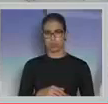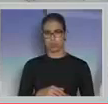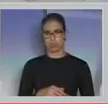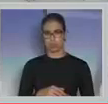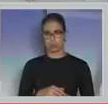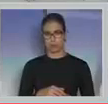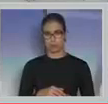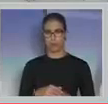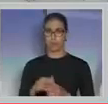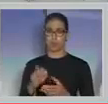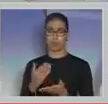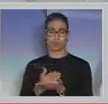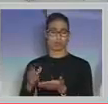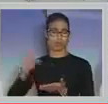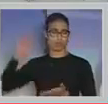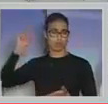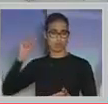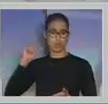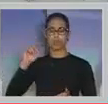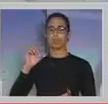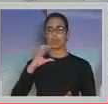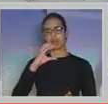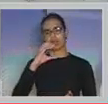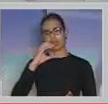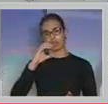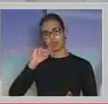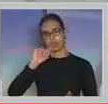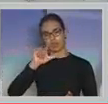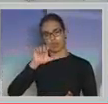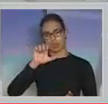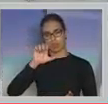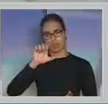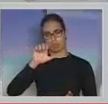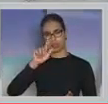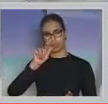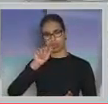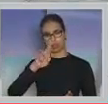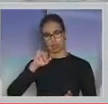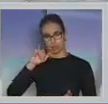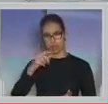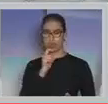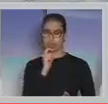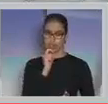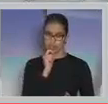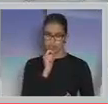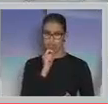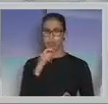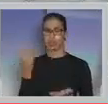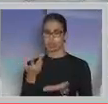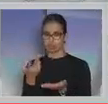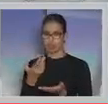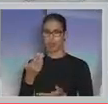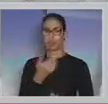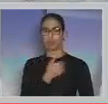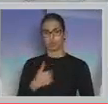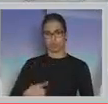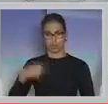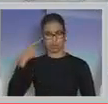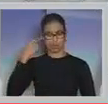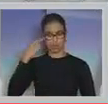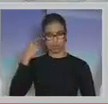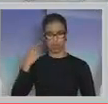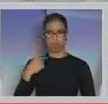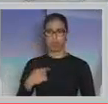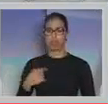como Calegari Chalita e tem procedimento agora com força total no governo Dori eu